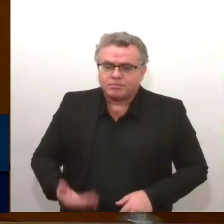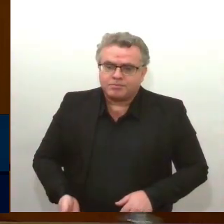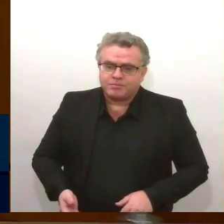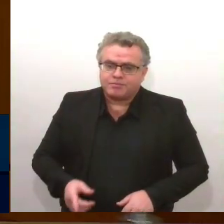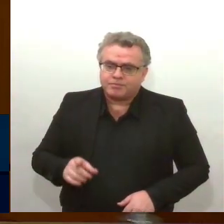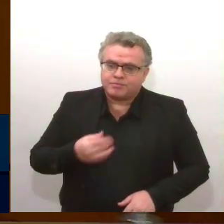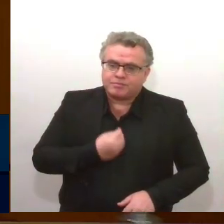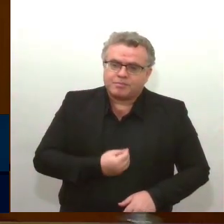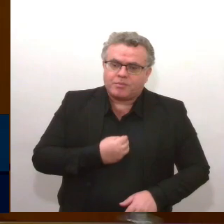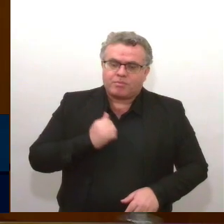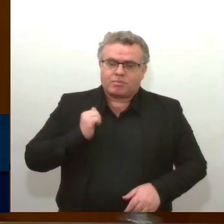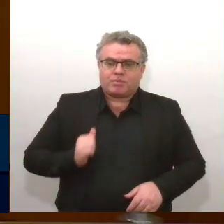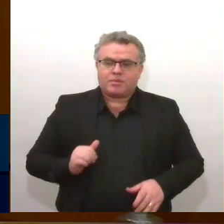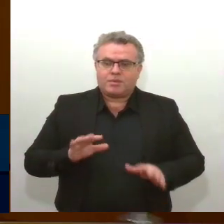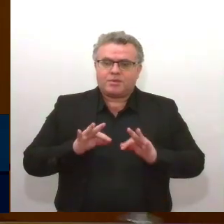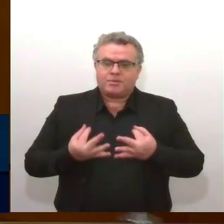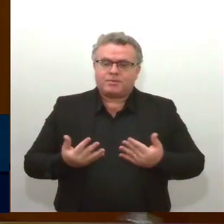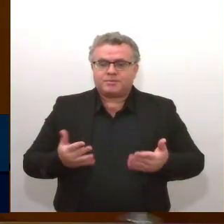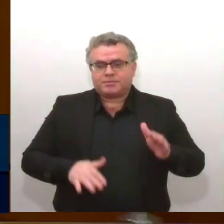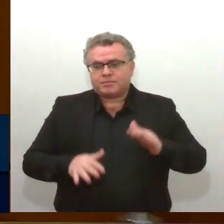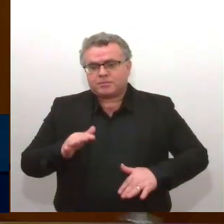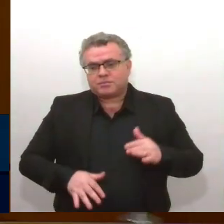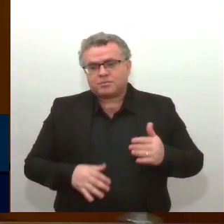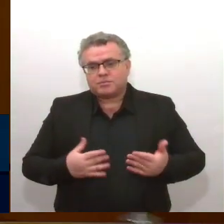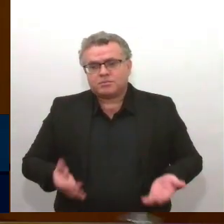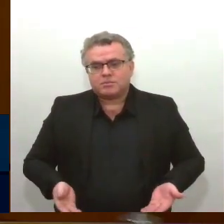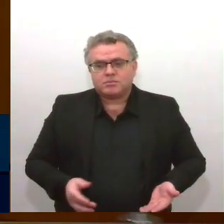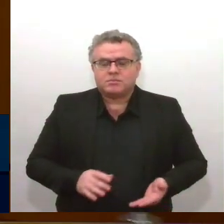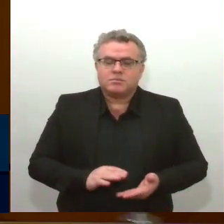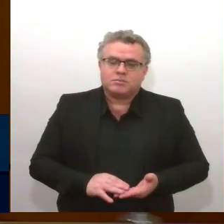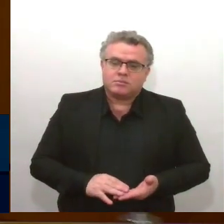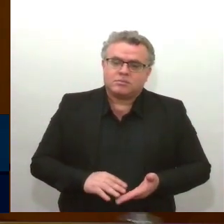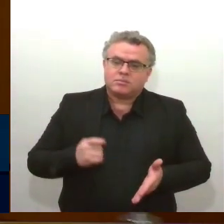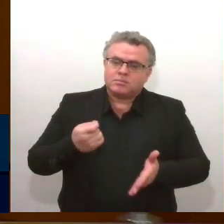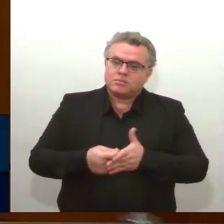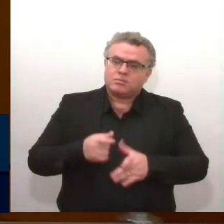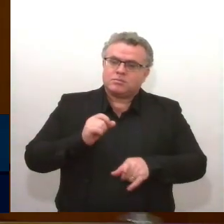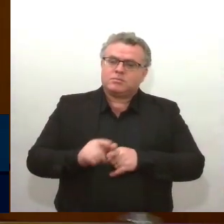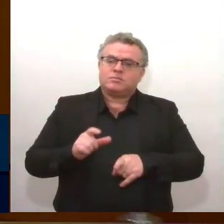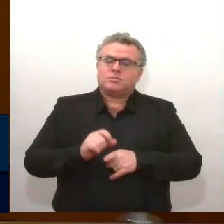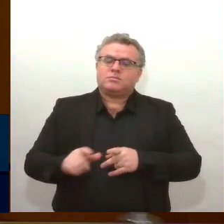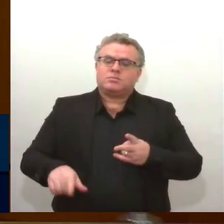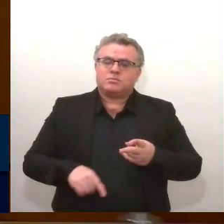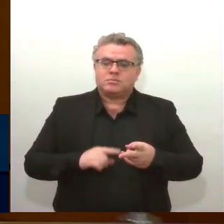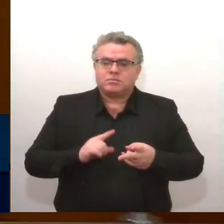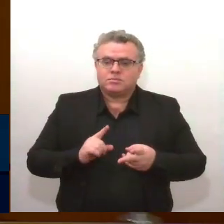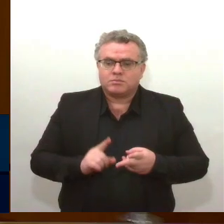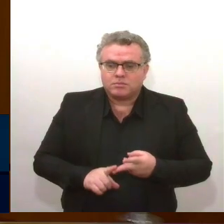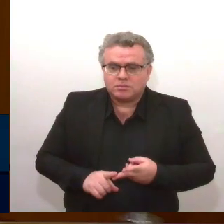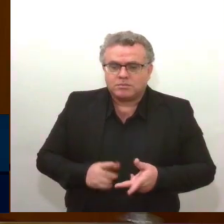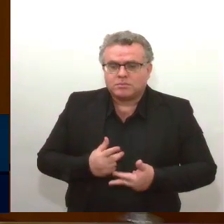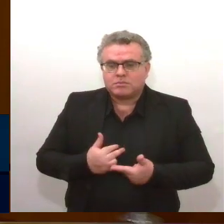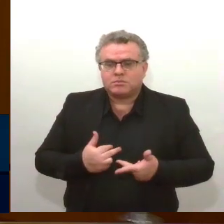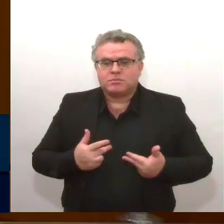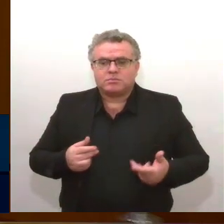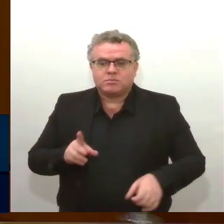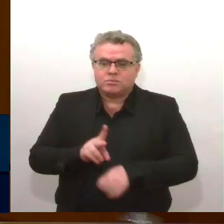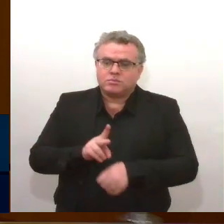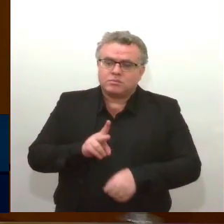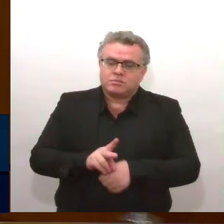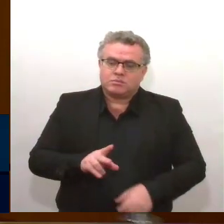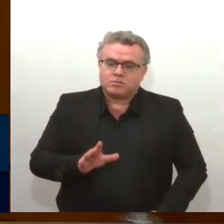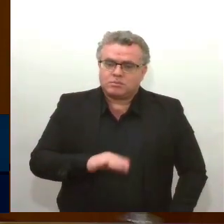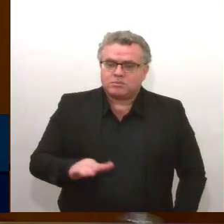das vezes né que tem que pagar aluguel e tem que cuidar da sua criança e muit das vezes as crianças ficam sem o